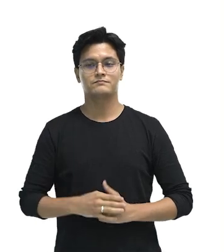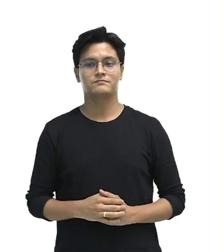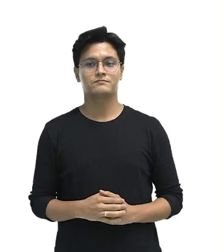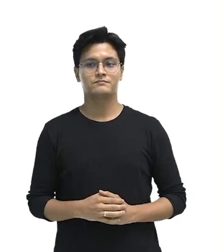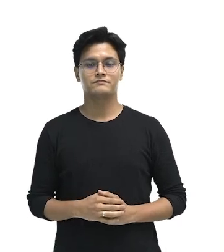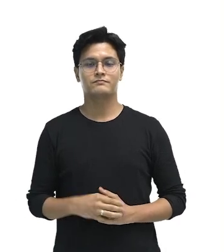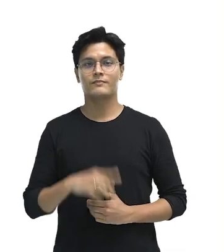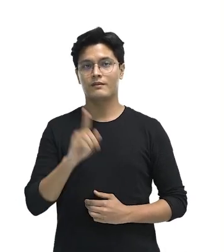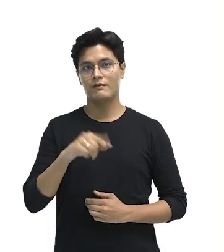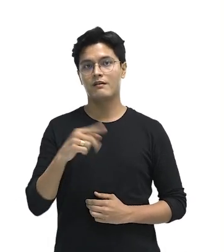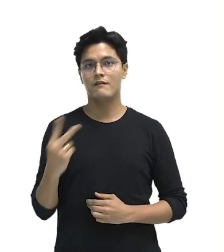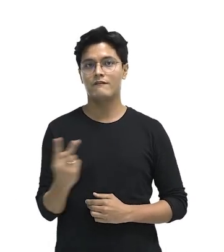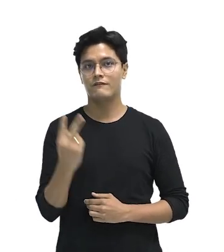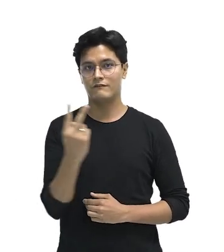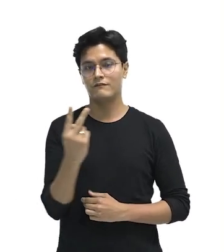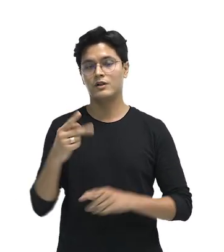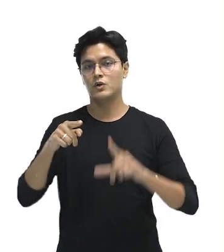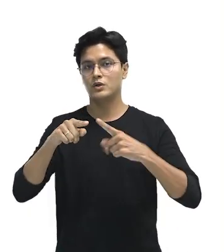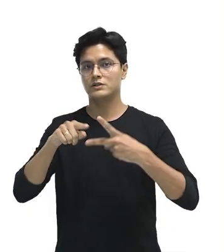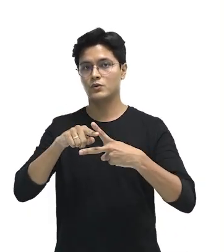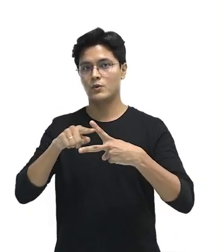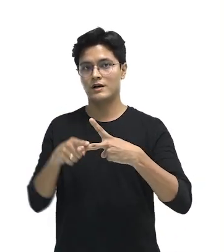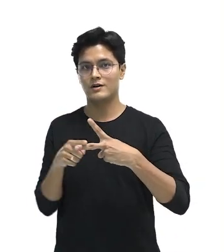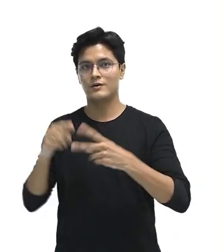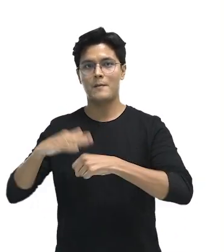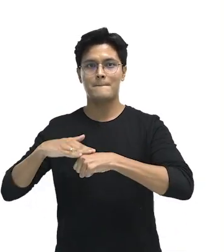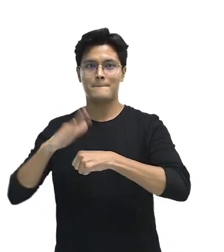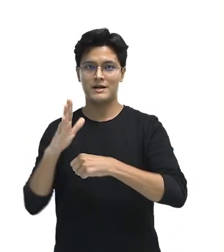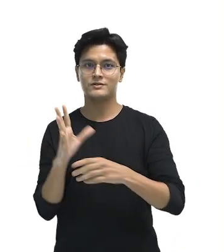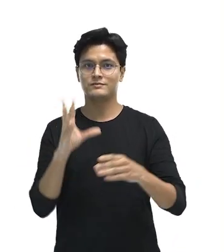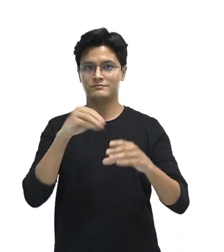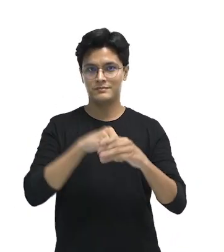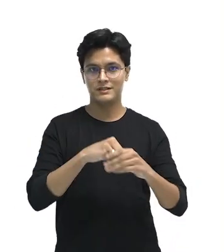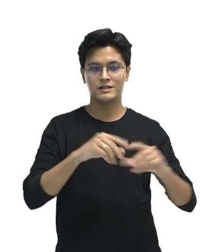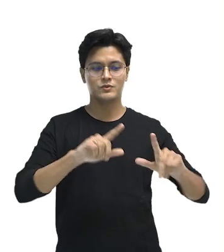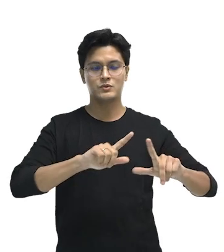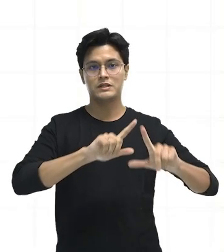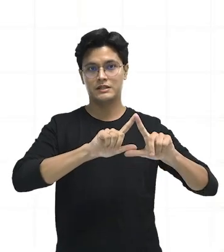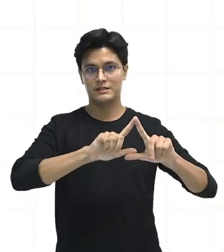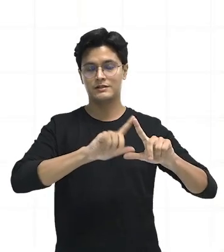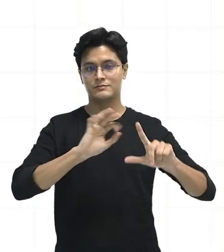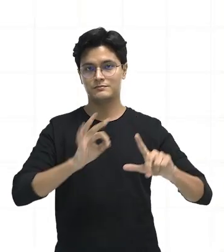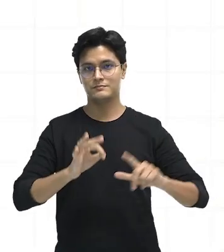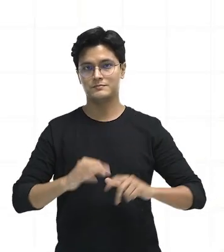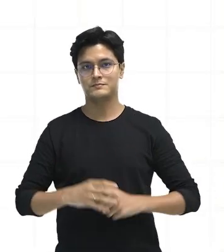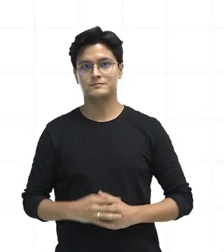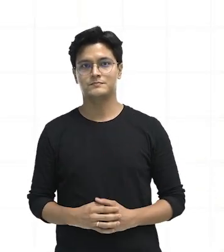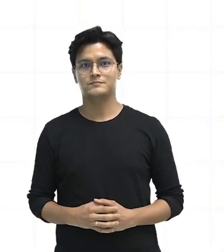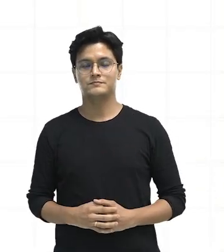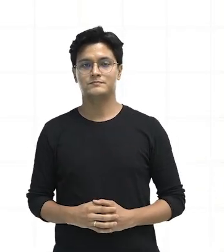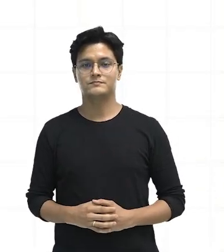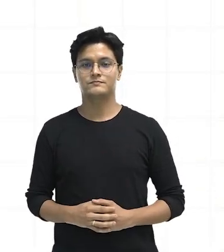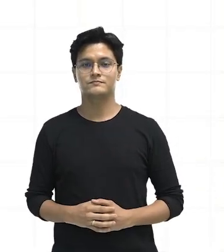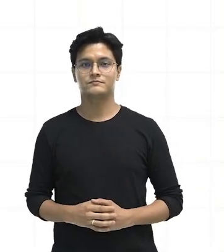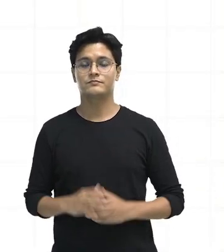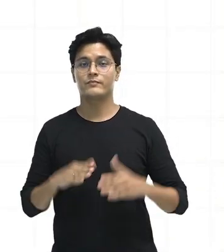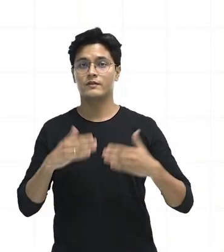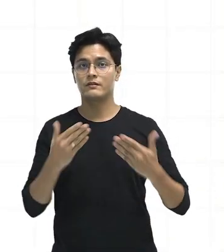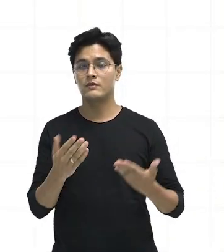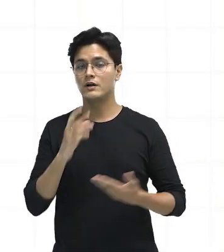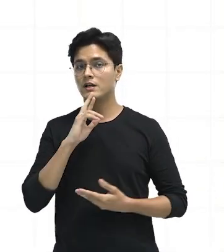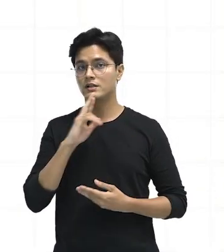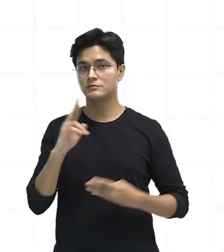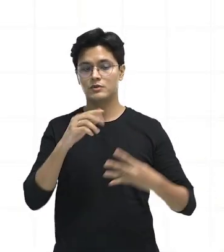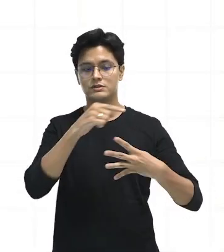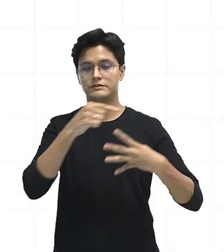desse maior ângulo dentro dos três pertencentes a esse triângulo. Voltando aqui para a questão, a nossa resposta